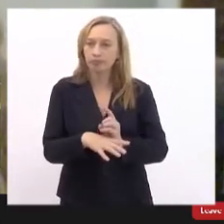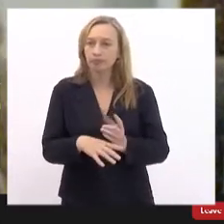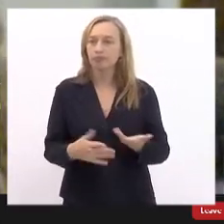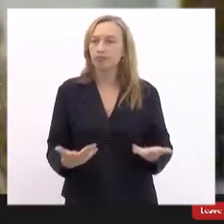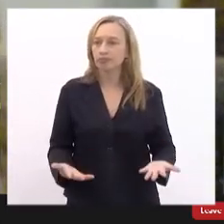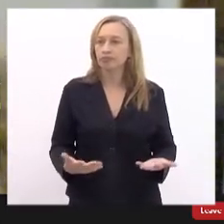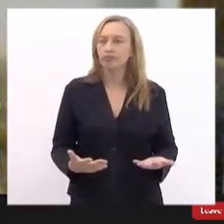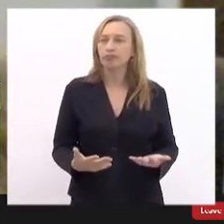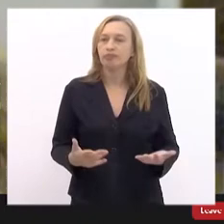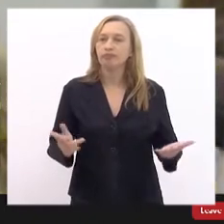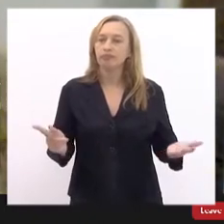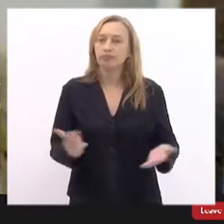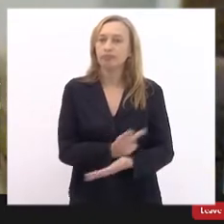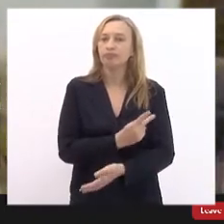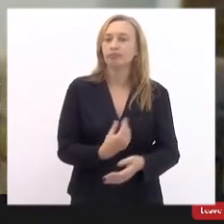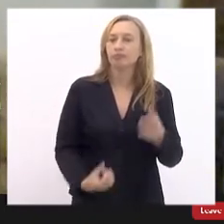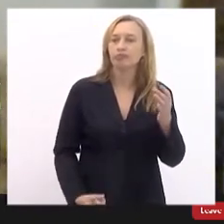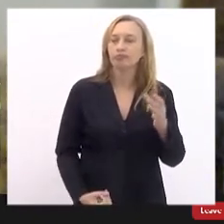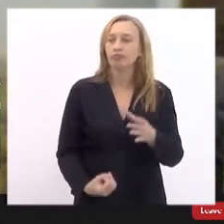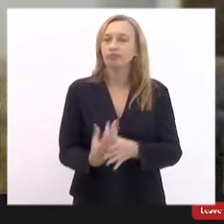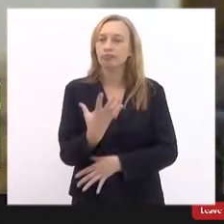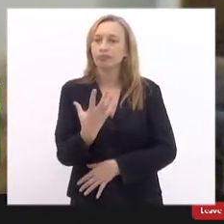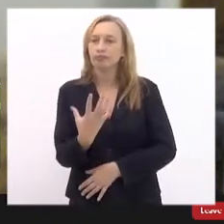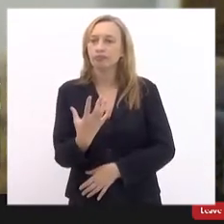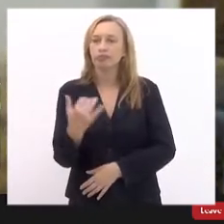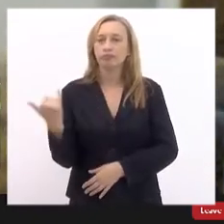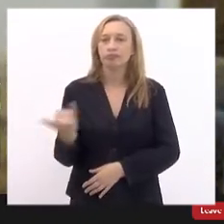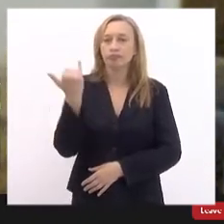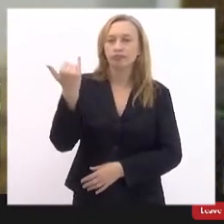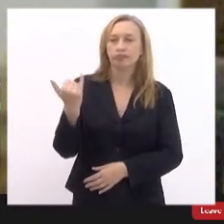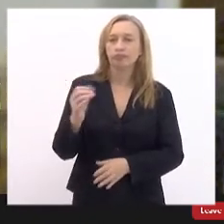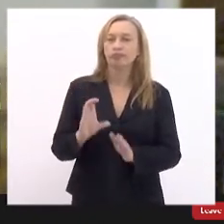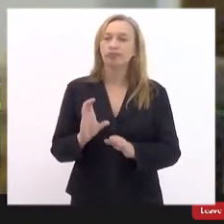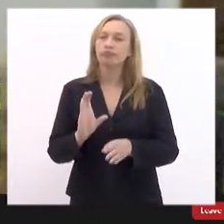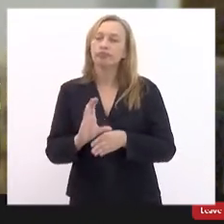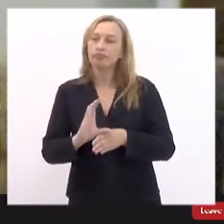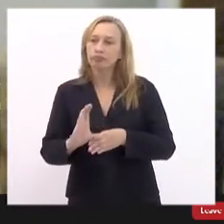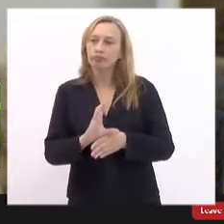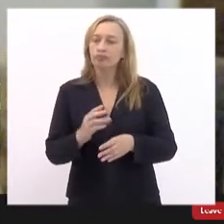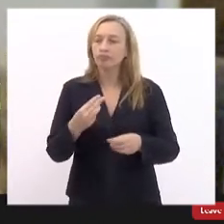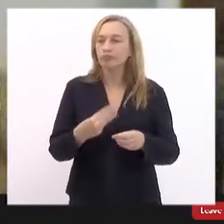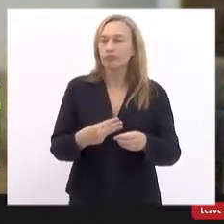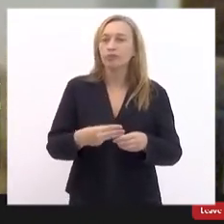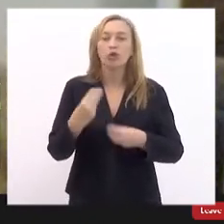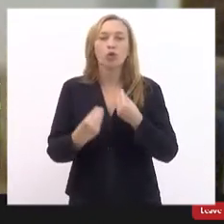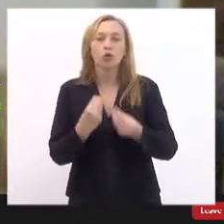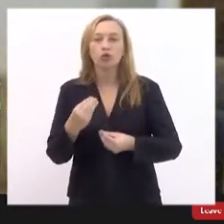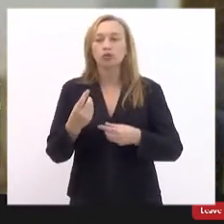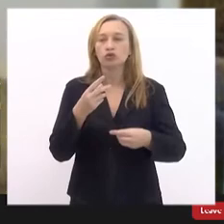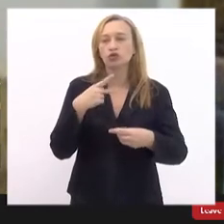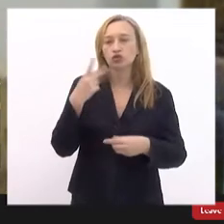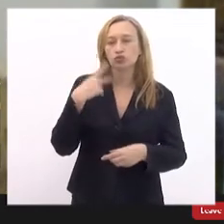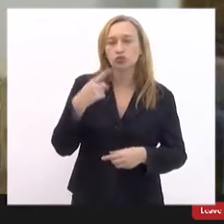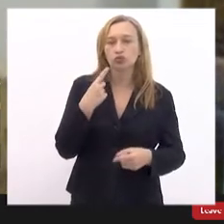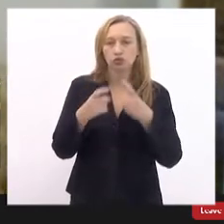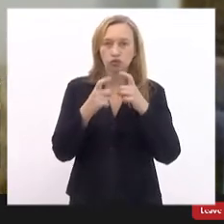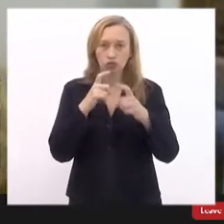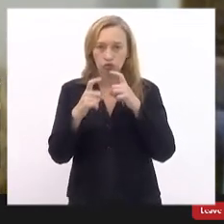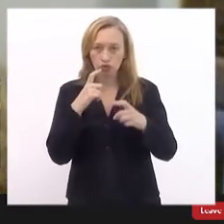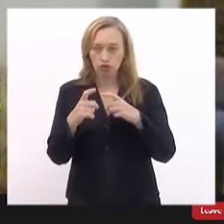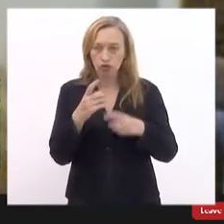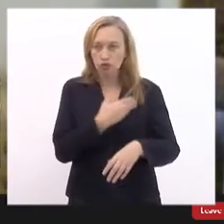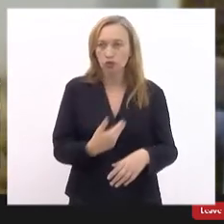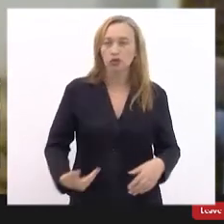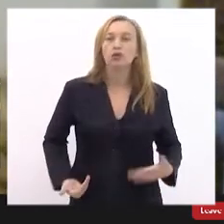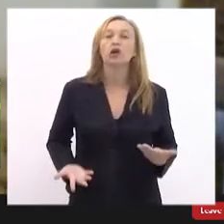época que ressurge essa questão importante dos conselhos municipais e de como discutir política pública. Por que eu faço